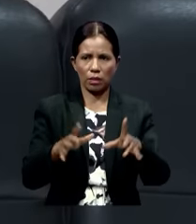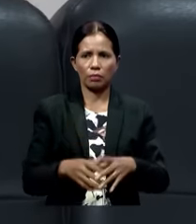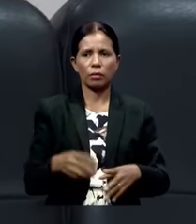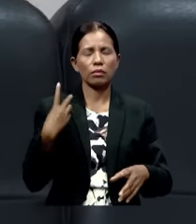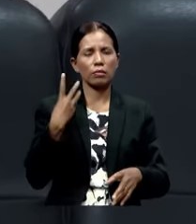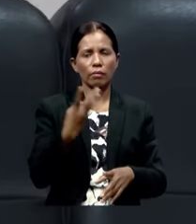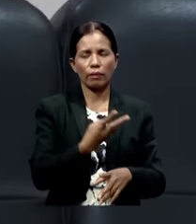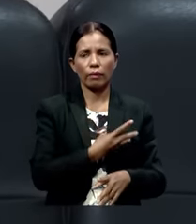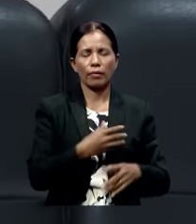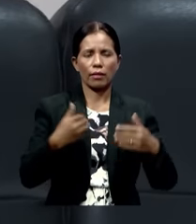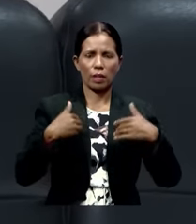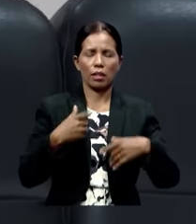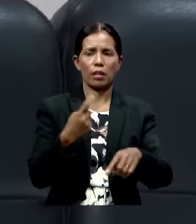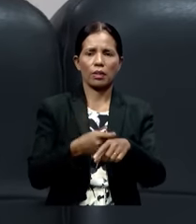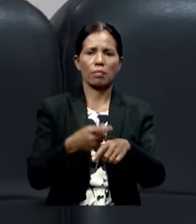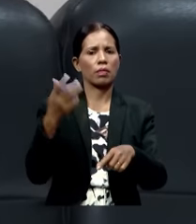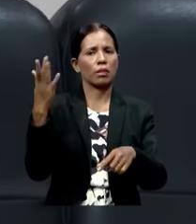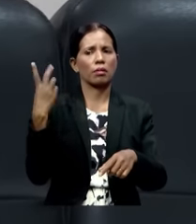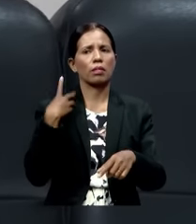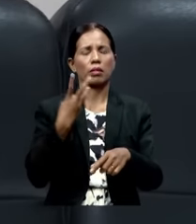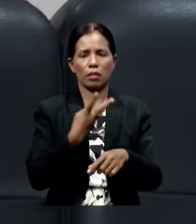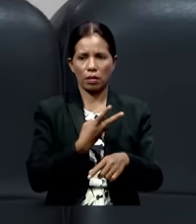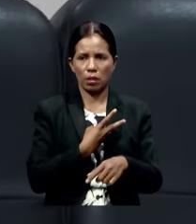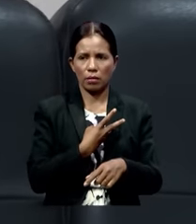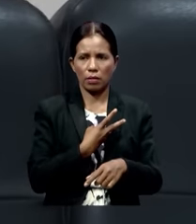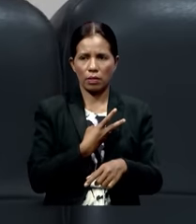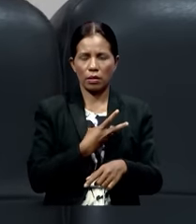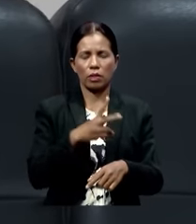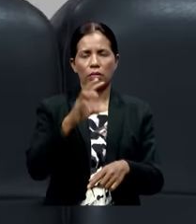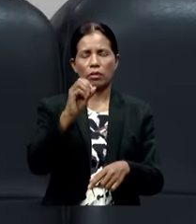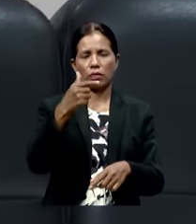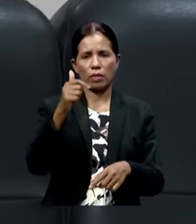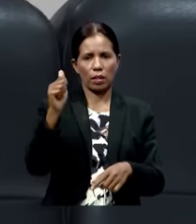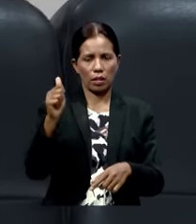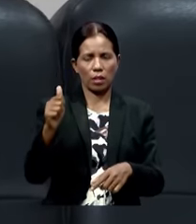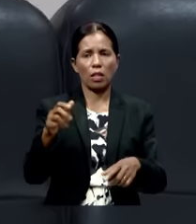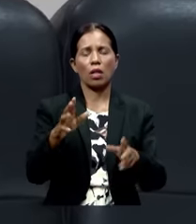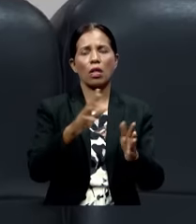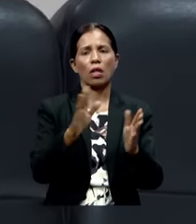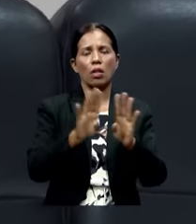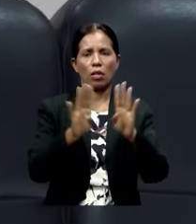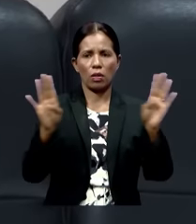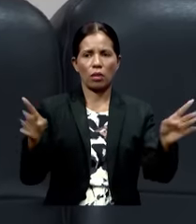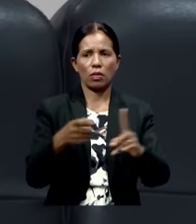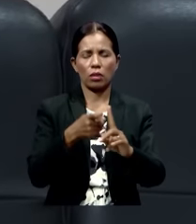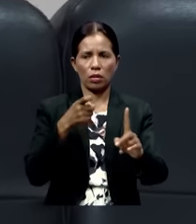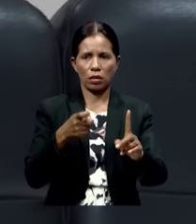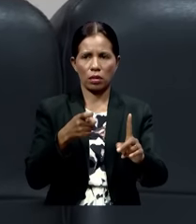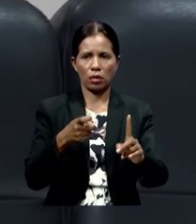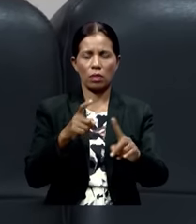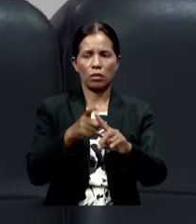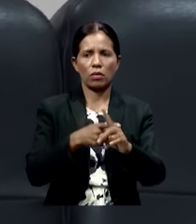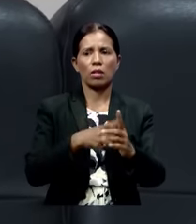ita ia momento né ba ita vaga né lo que husi início de